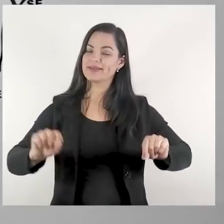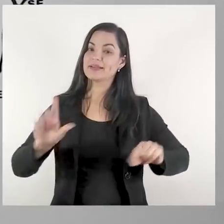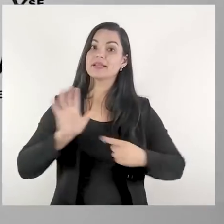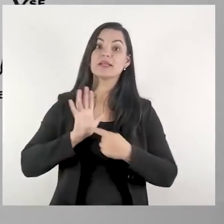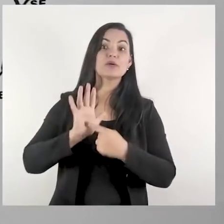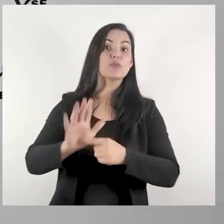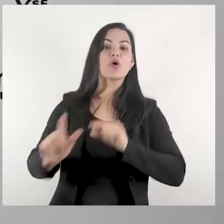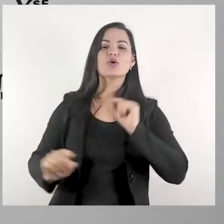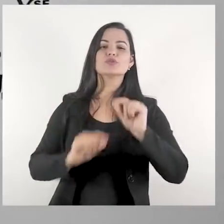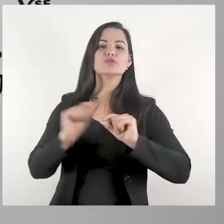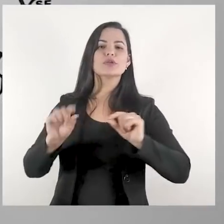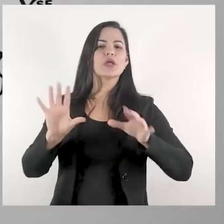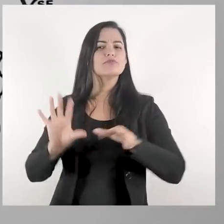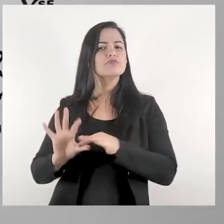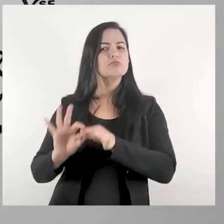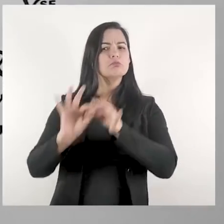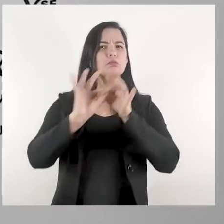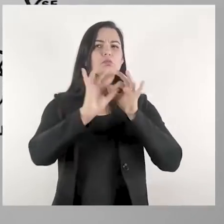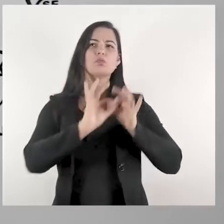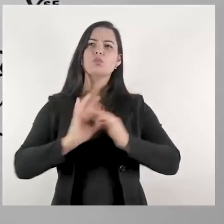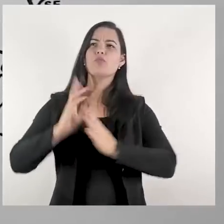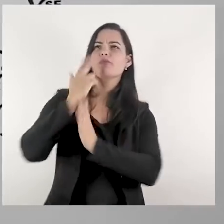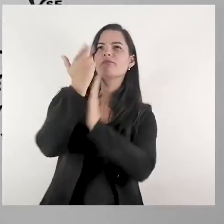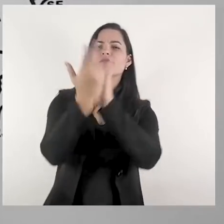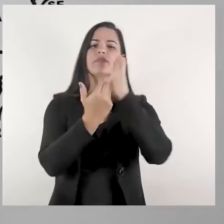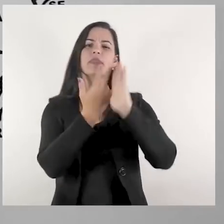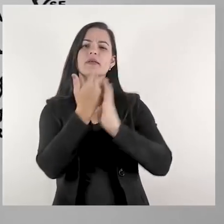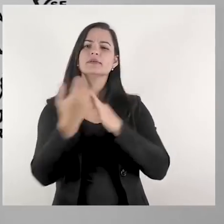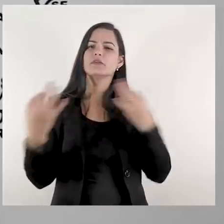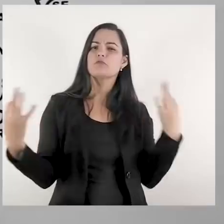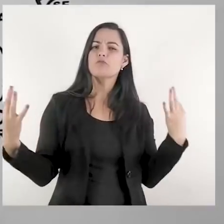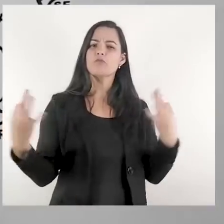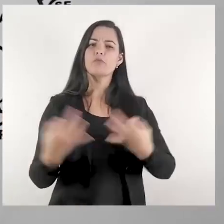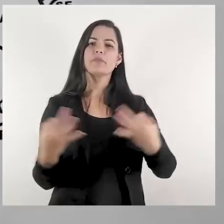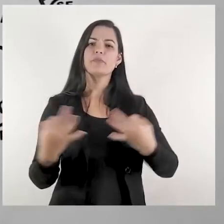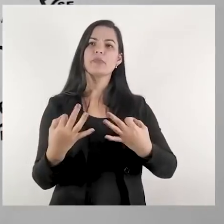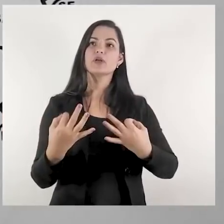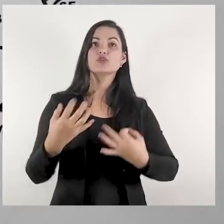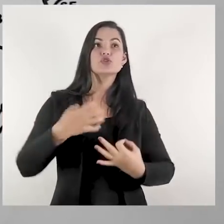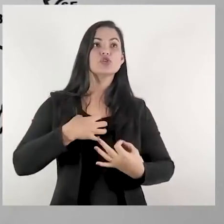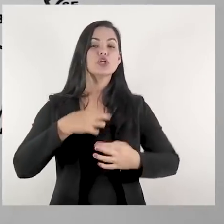mostra uma harmonia muito interessante, combinando